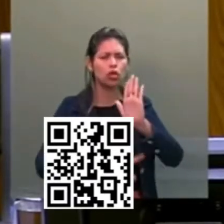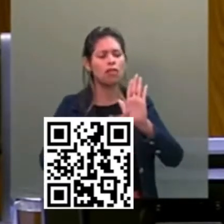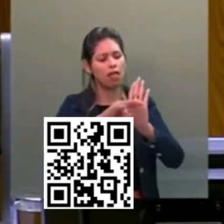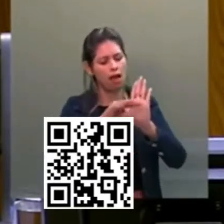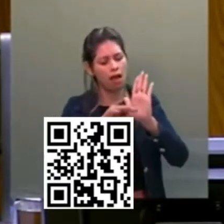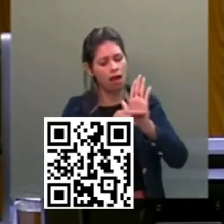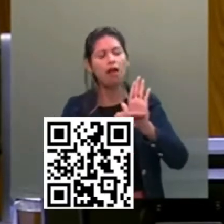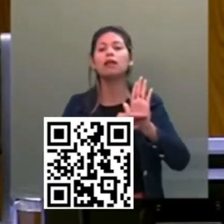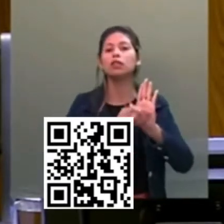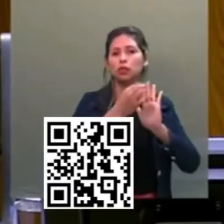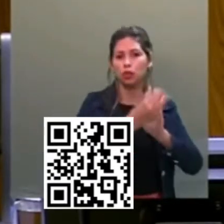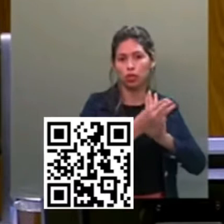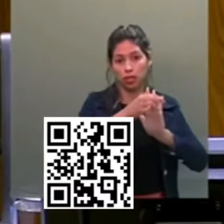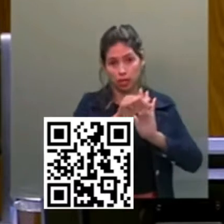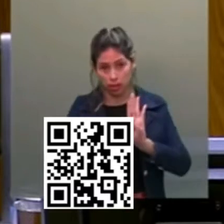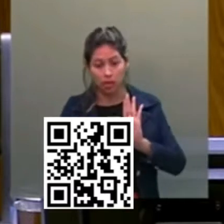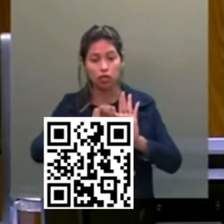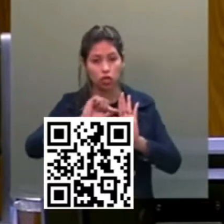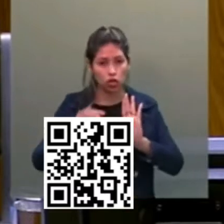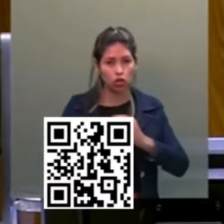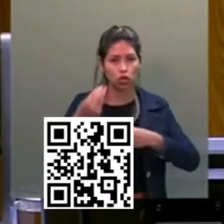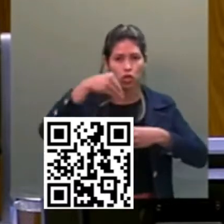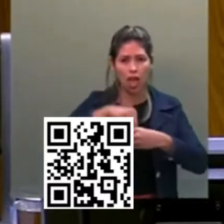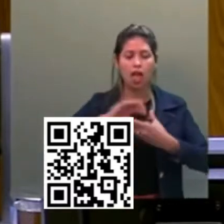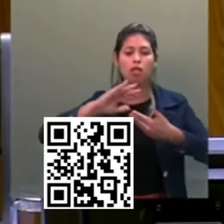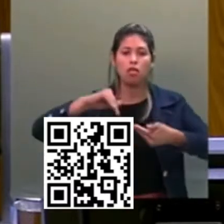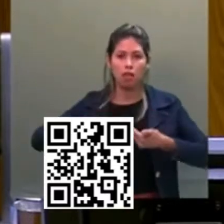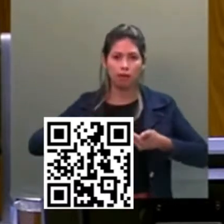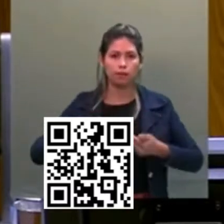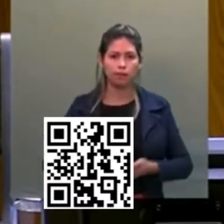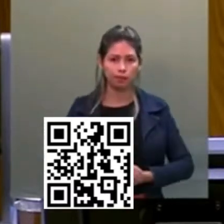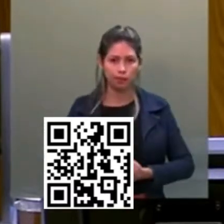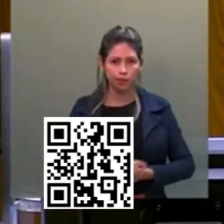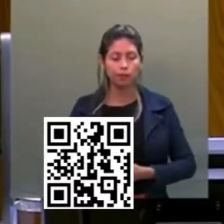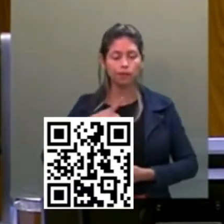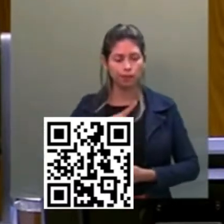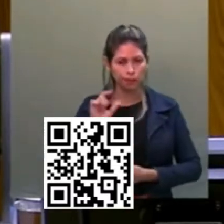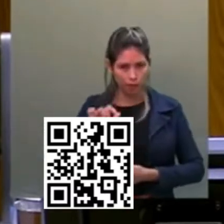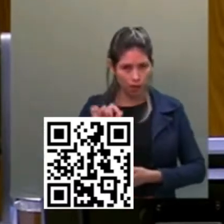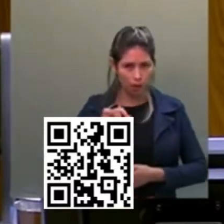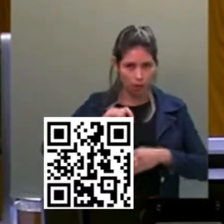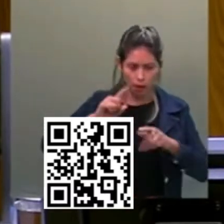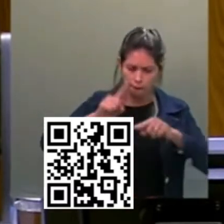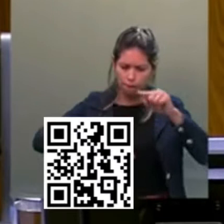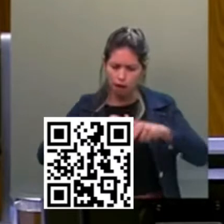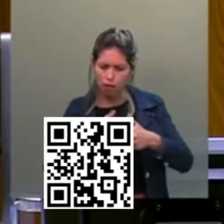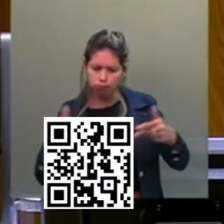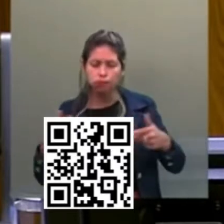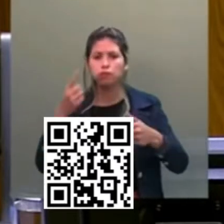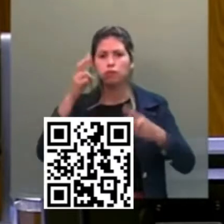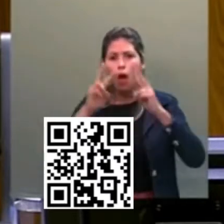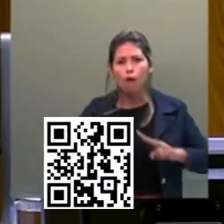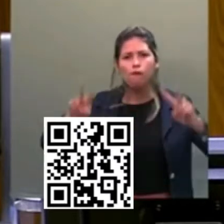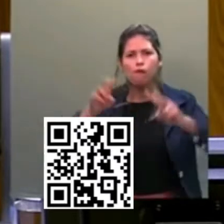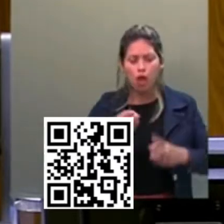Federal. Na Câmara dos Deputados também se viu uma surpreendente produtividade no ano de 2021. Um